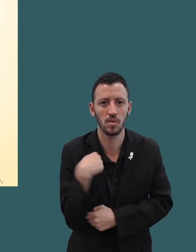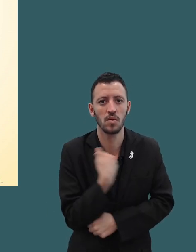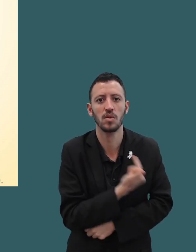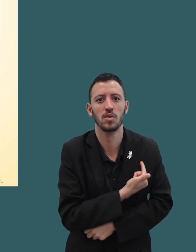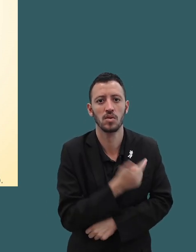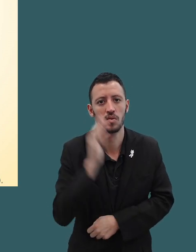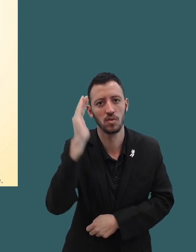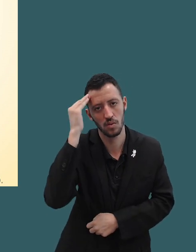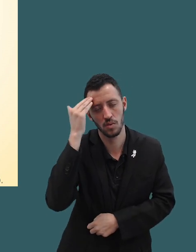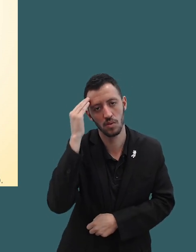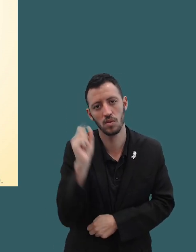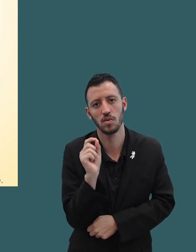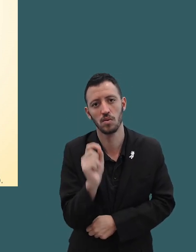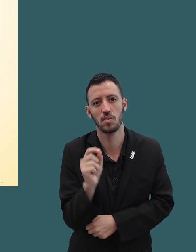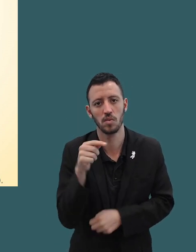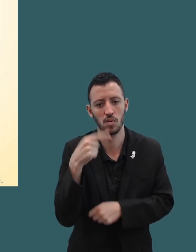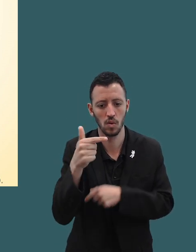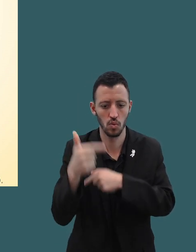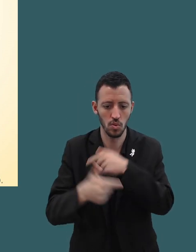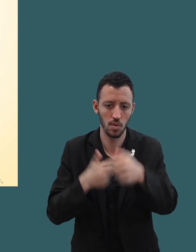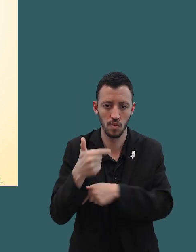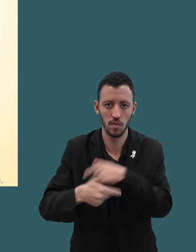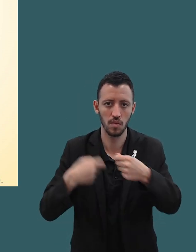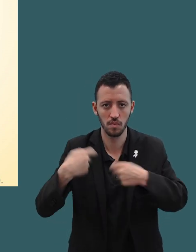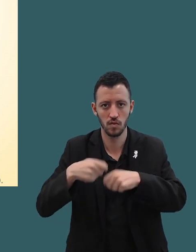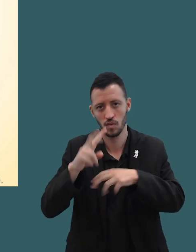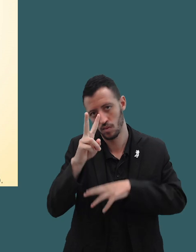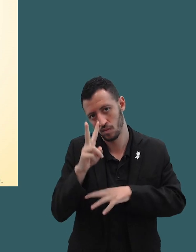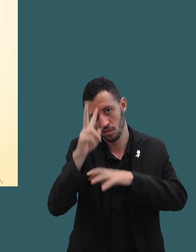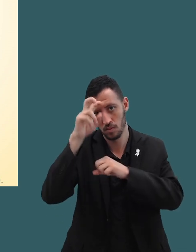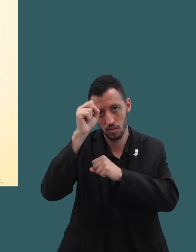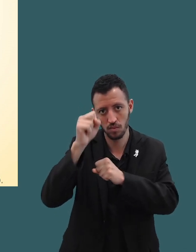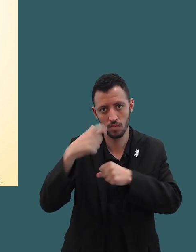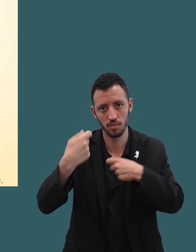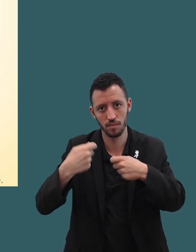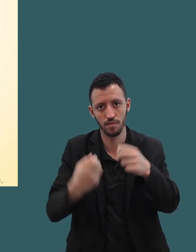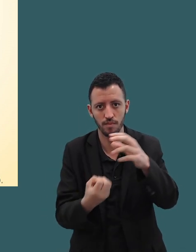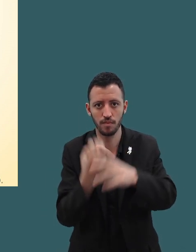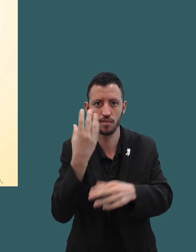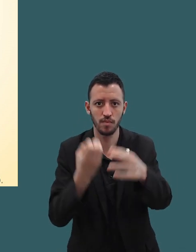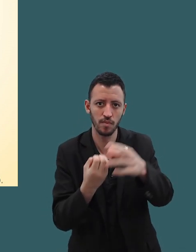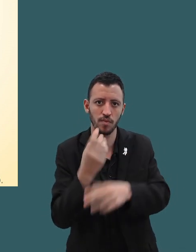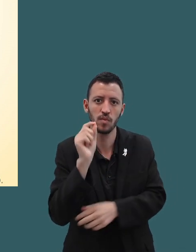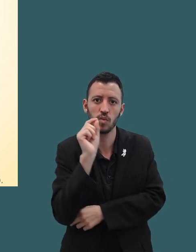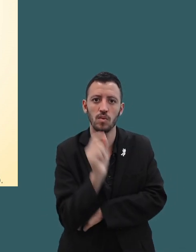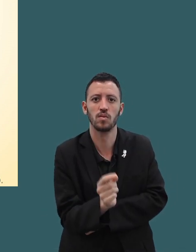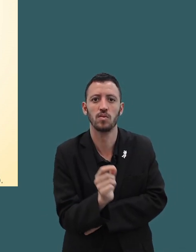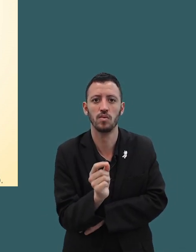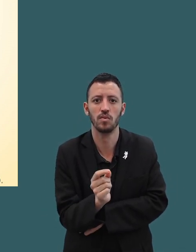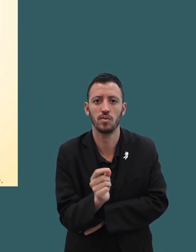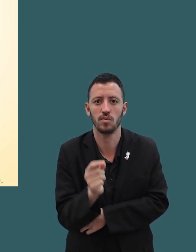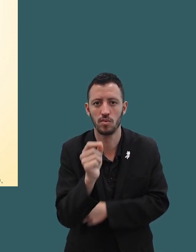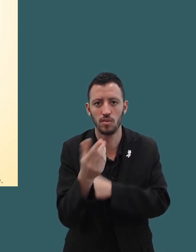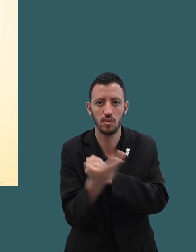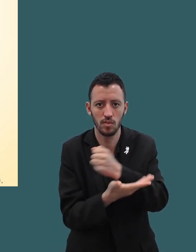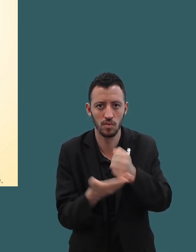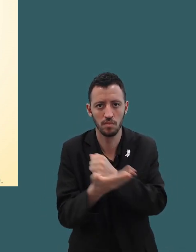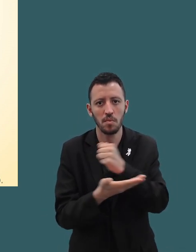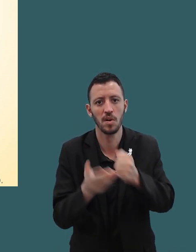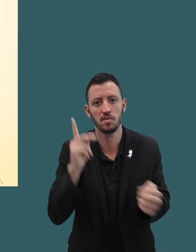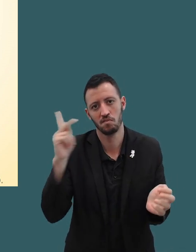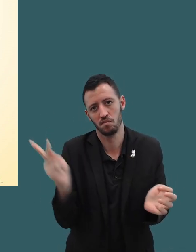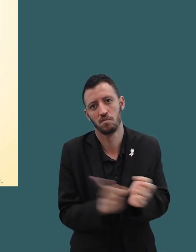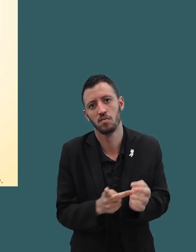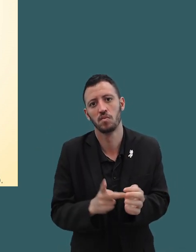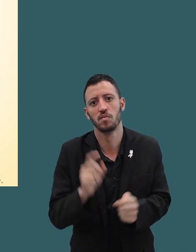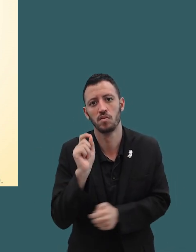nós entendemos que, para que esse trabalho ele se fortaleça e que ele crie uma base real